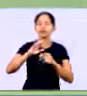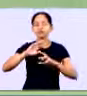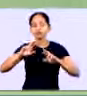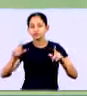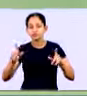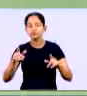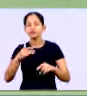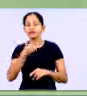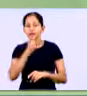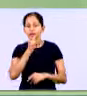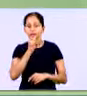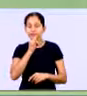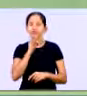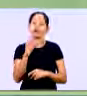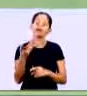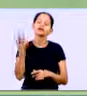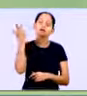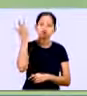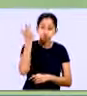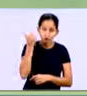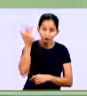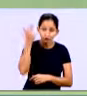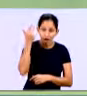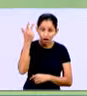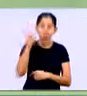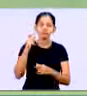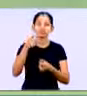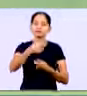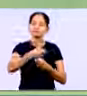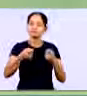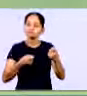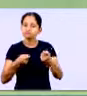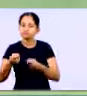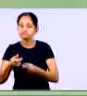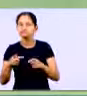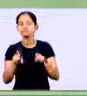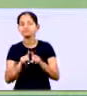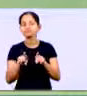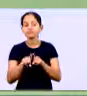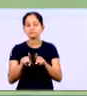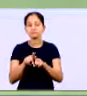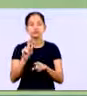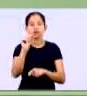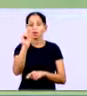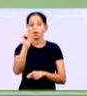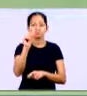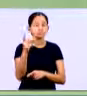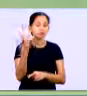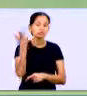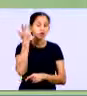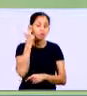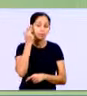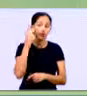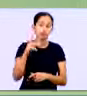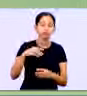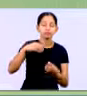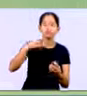outra durante a condução normal dos negócios. Ou seja, é o capital que circula dentro da